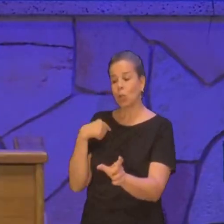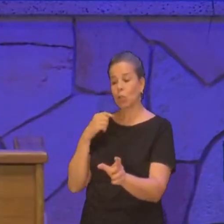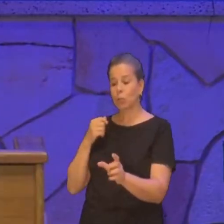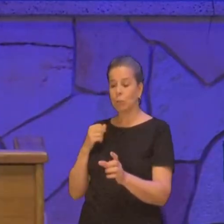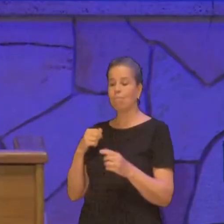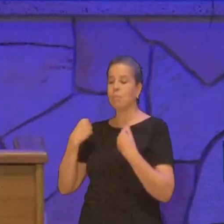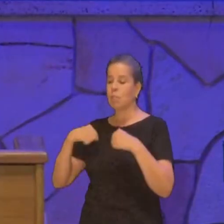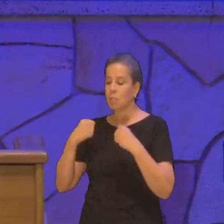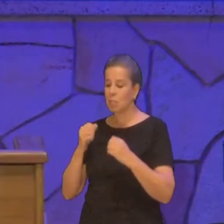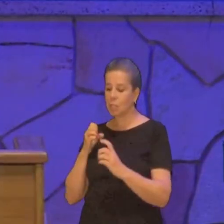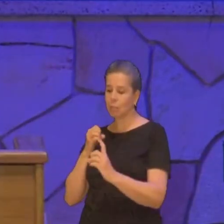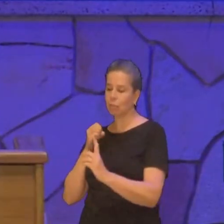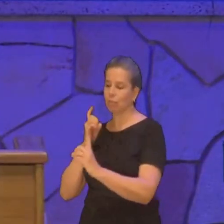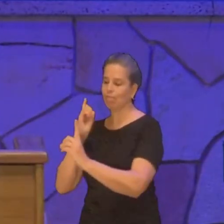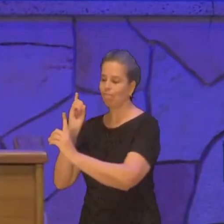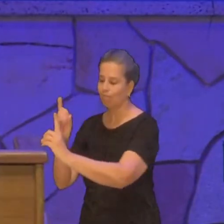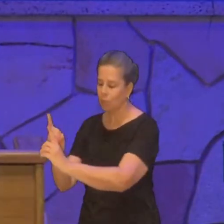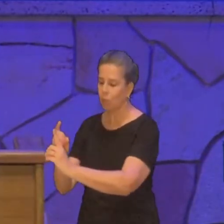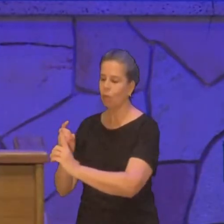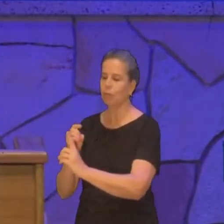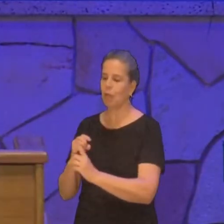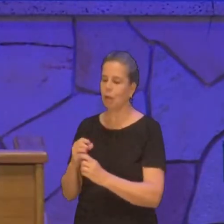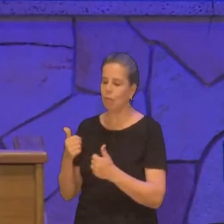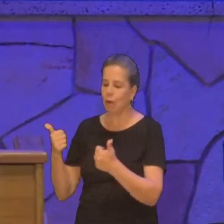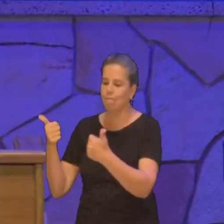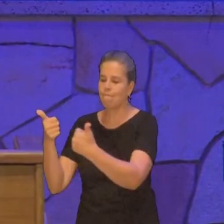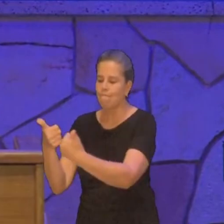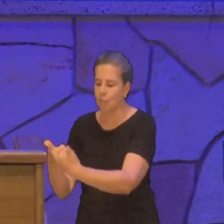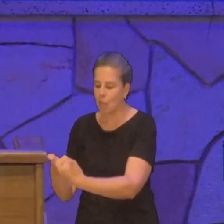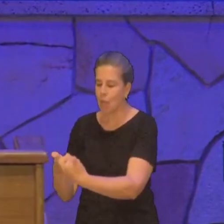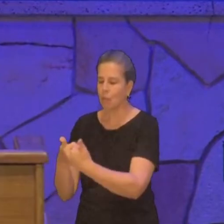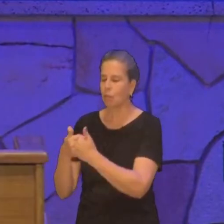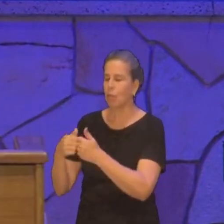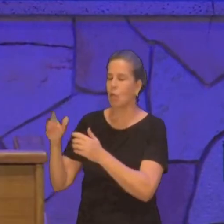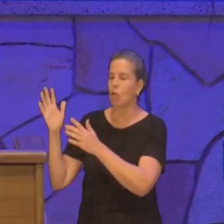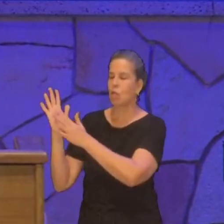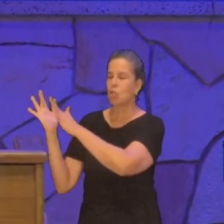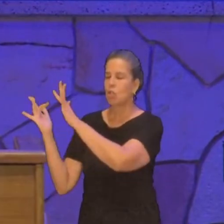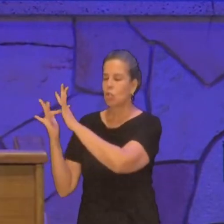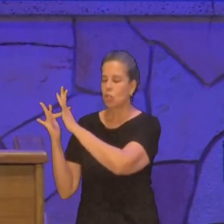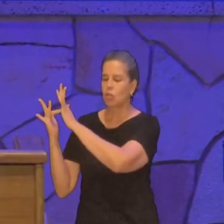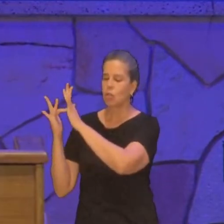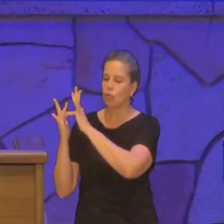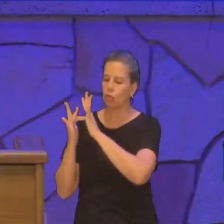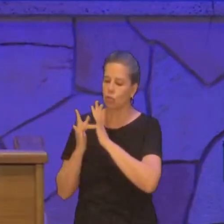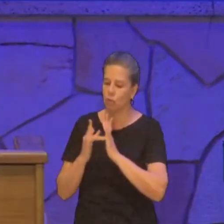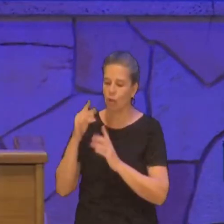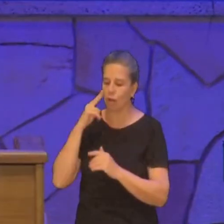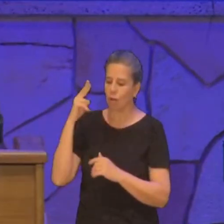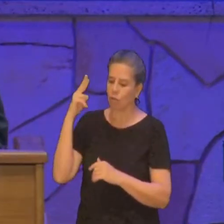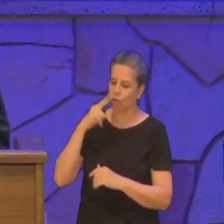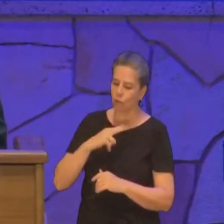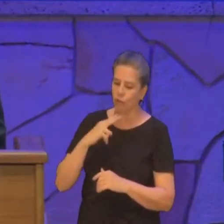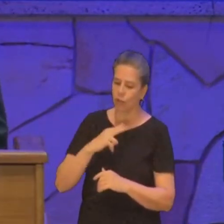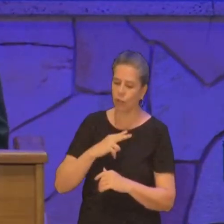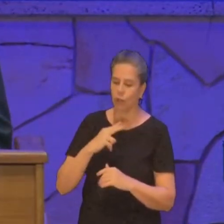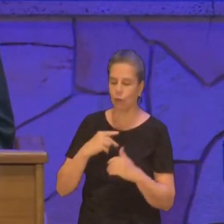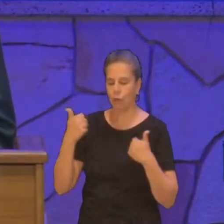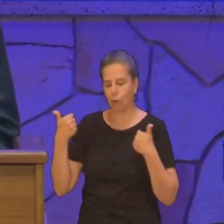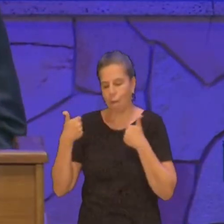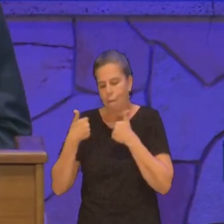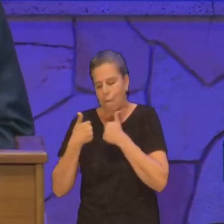vez, Jesus se torna exemplo, que se aproximou de nós. À beira do caminho nós estávamos, cheios de